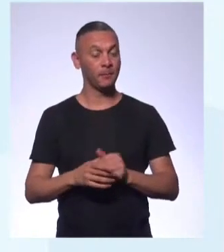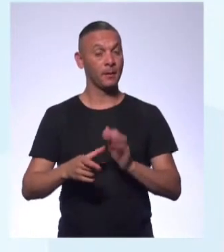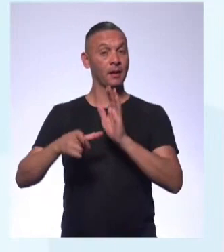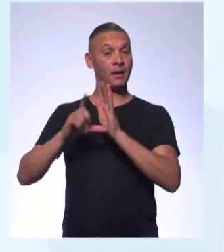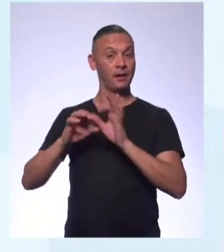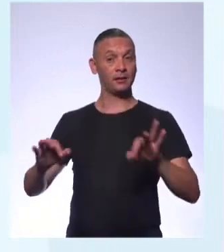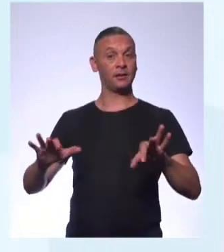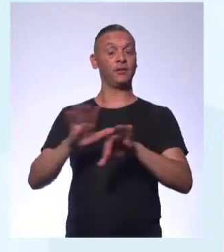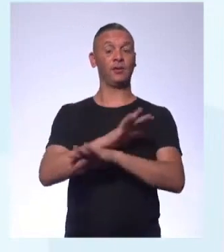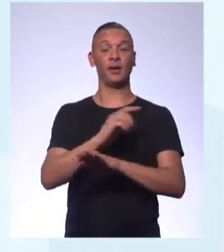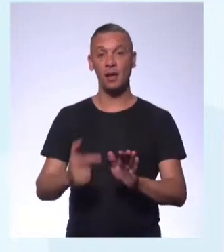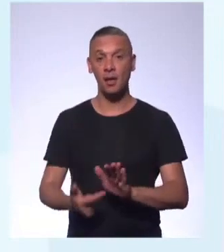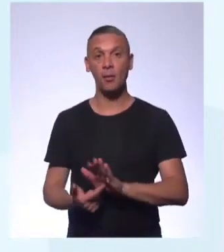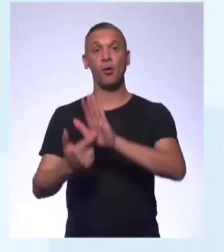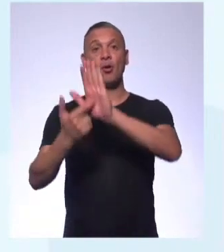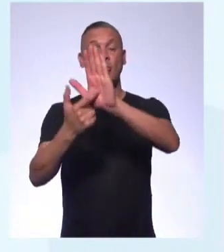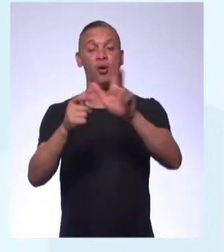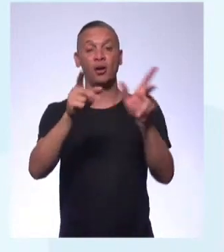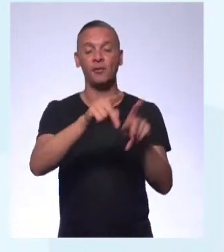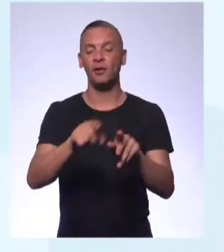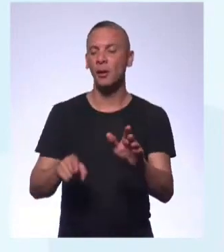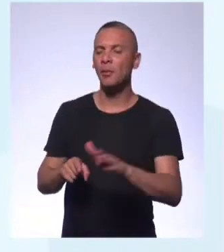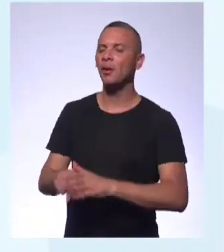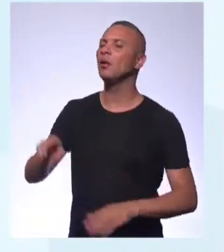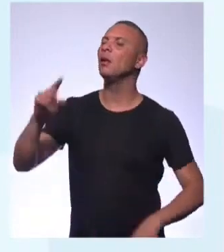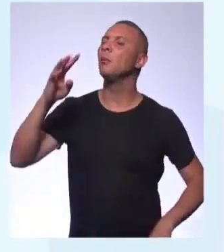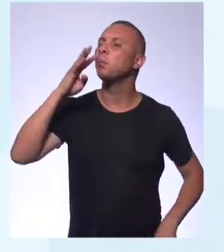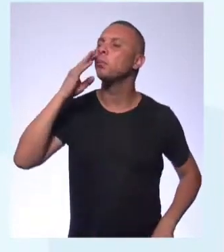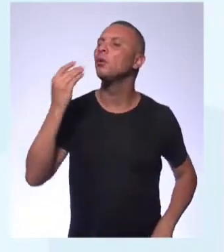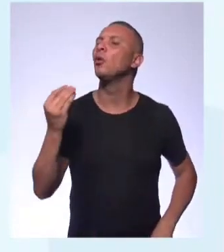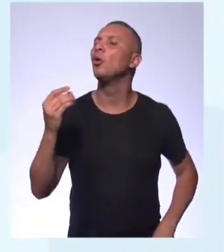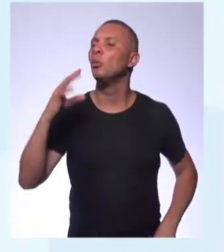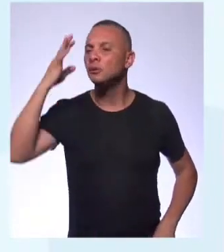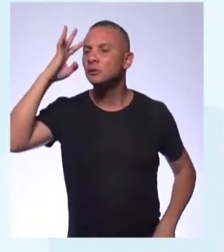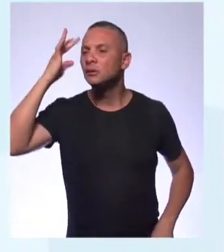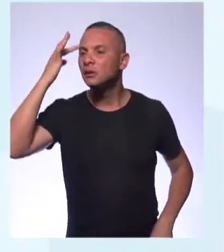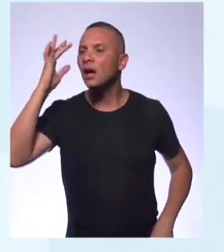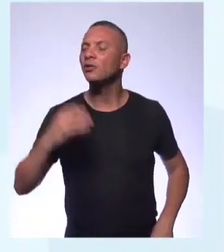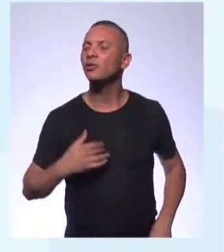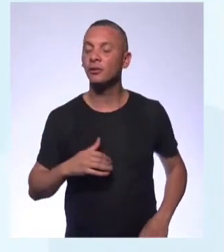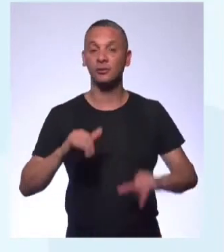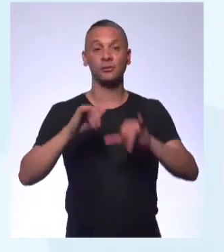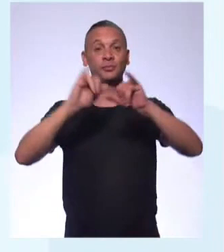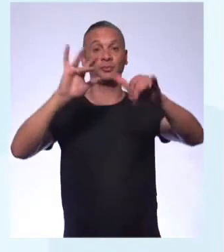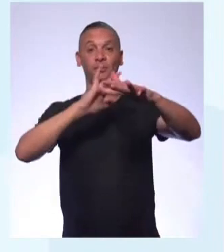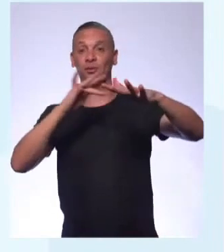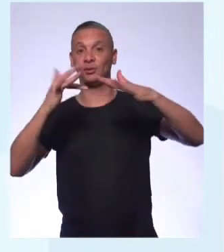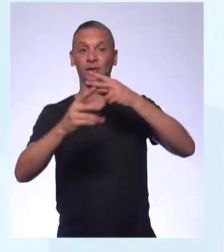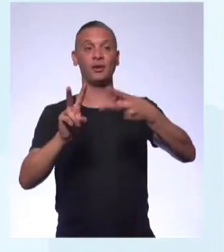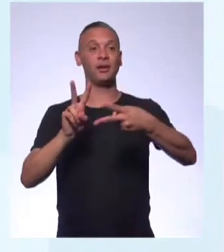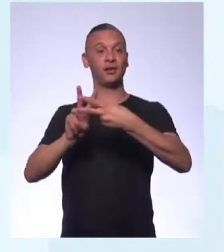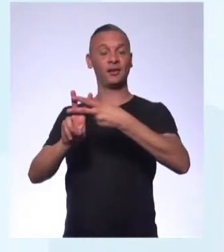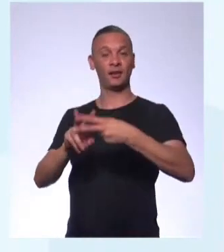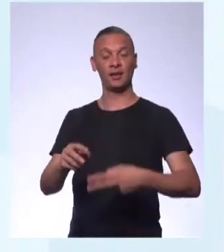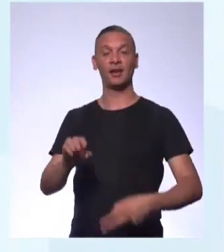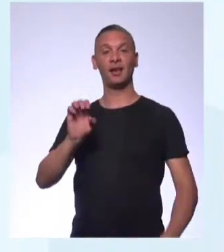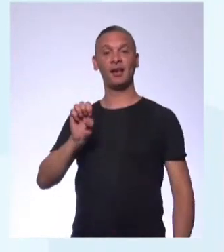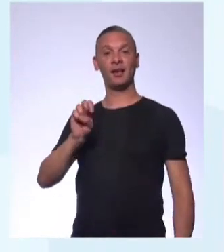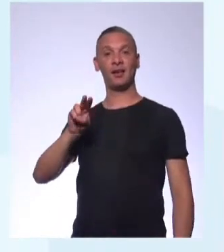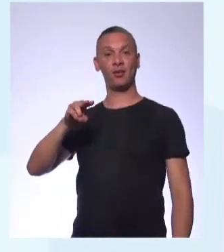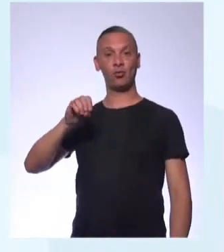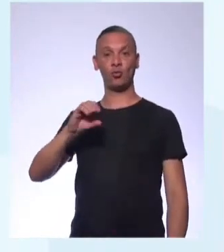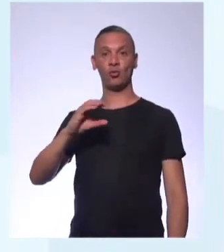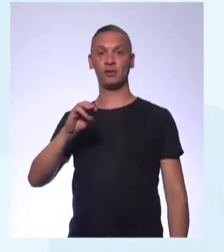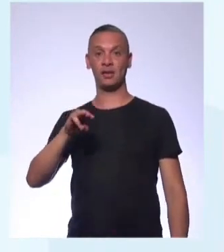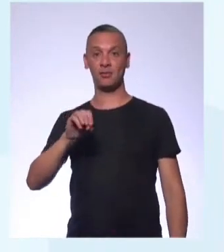final, apresente ao seu professor e pergunte suas impressões sobre o seu texto. Publique-o nas redes sociais com a hashtag #EuNoCMSP.